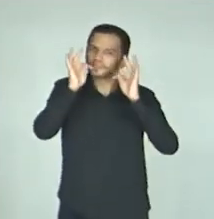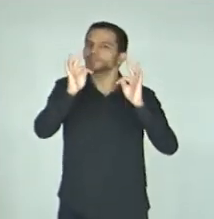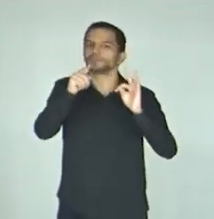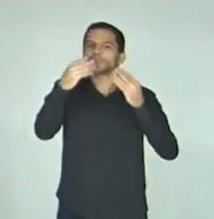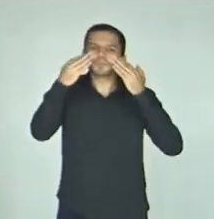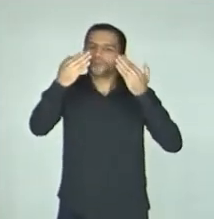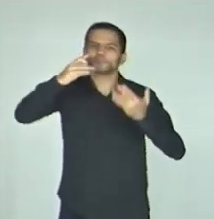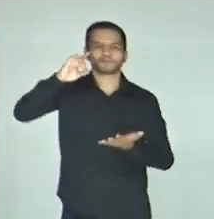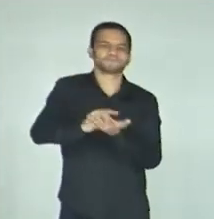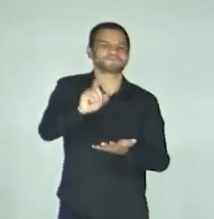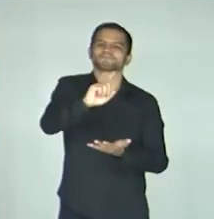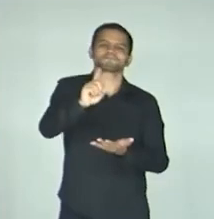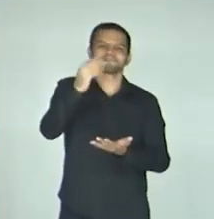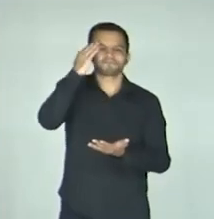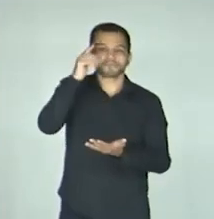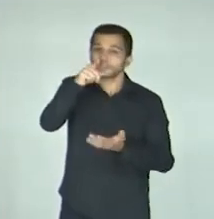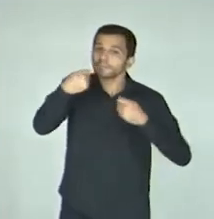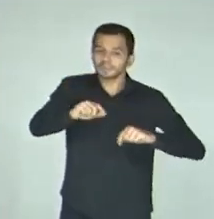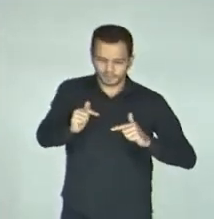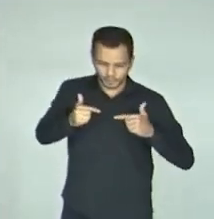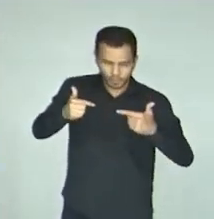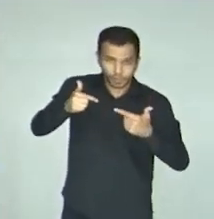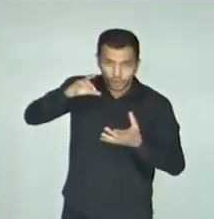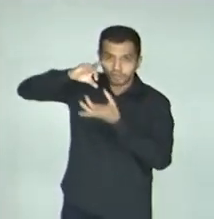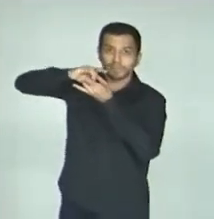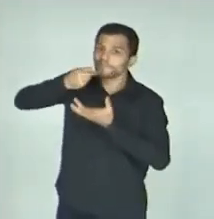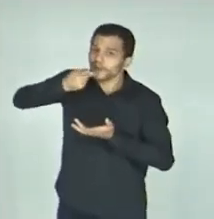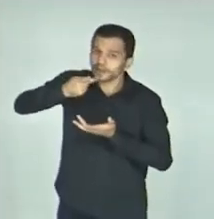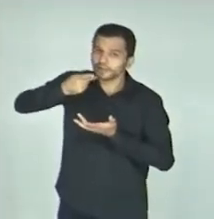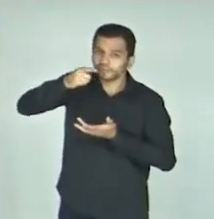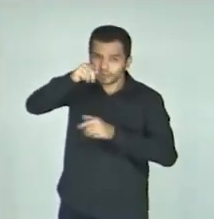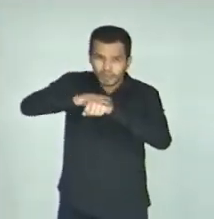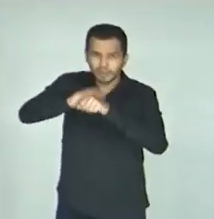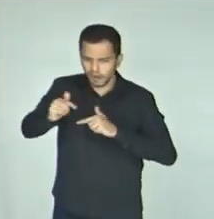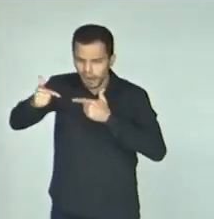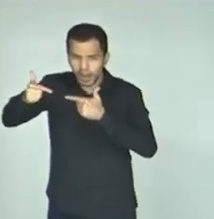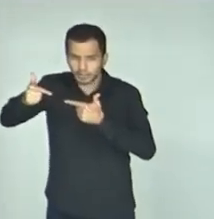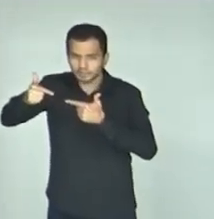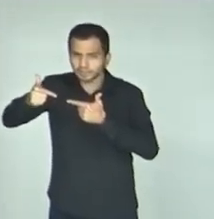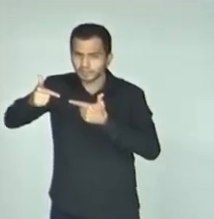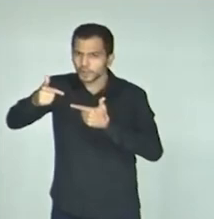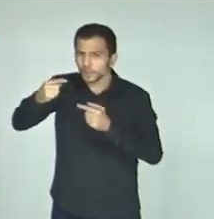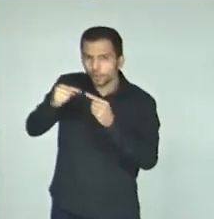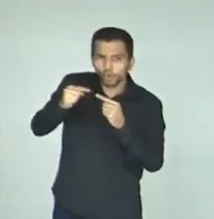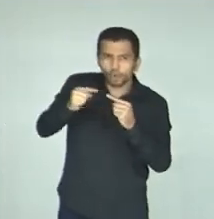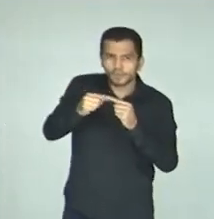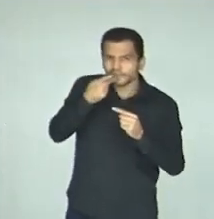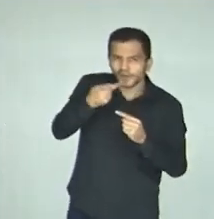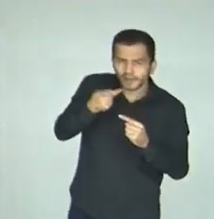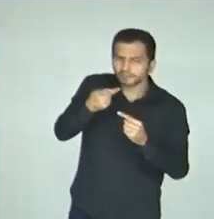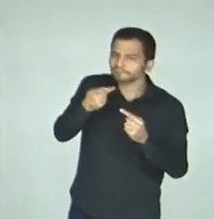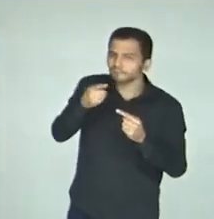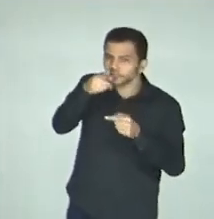não corrobora com a sua fala alguma coisa não tá batendo um ló está no momento complicado